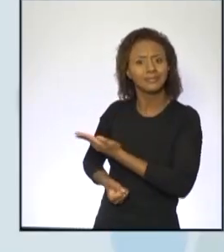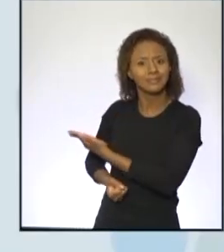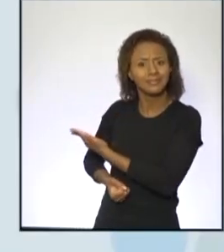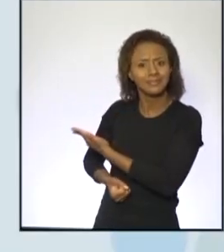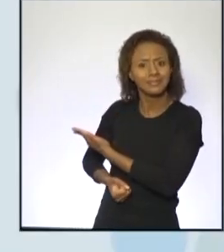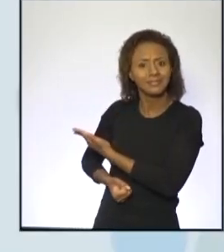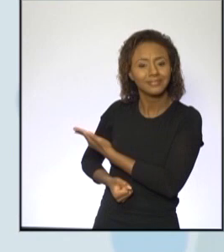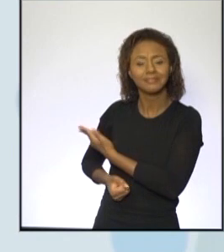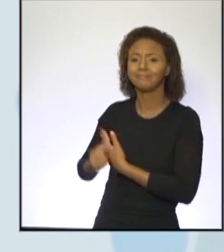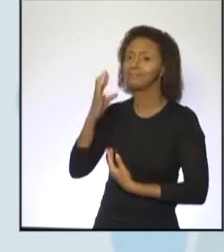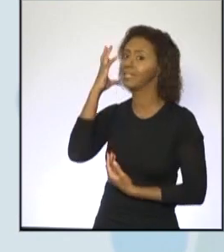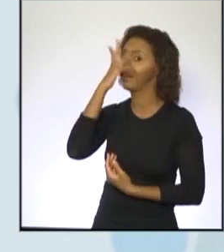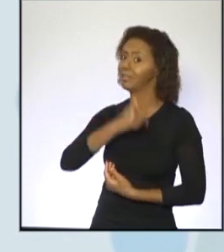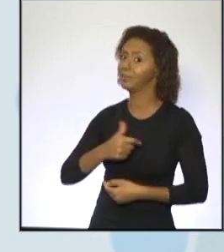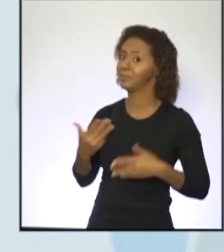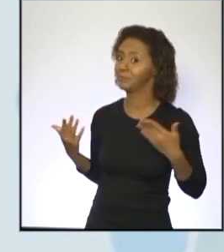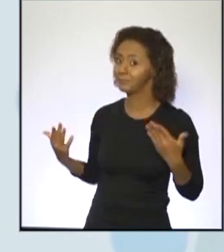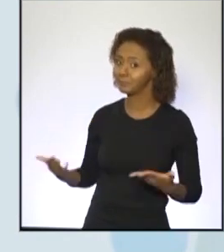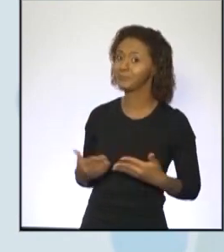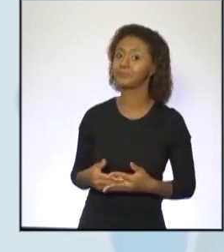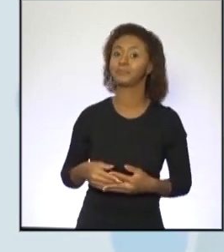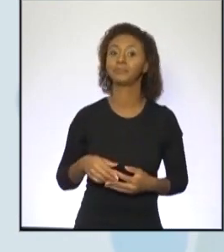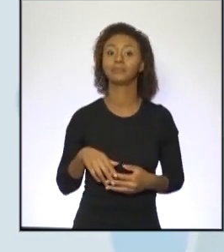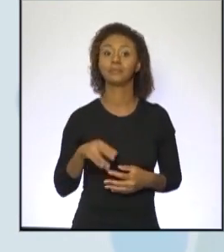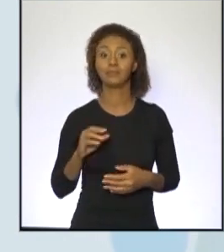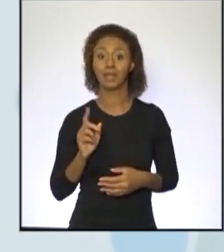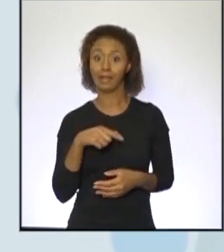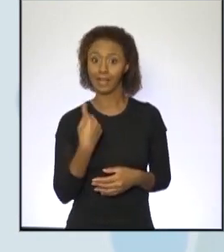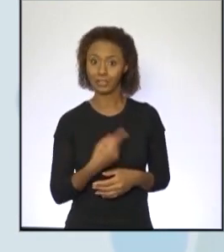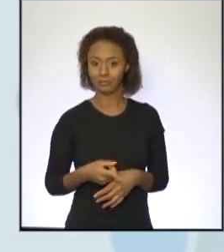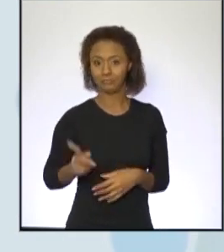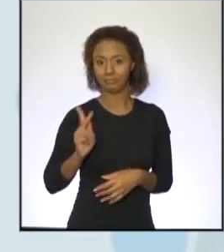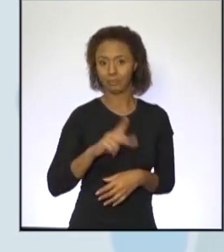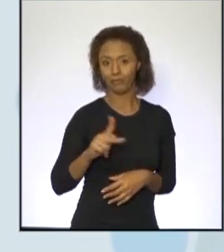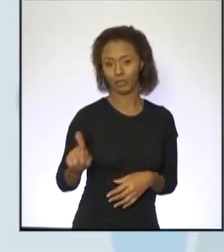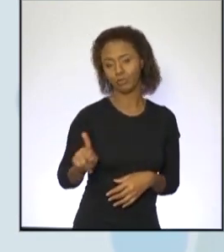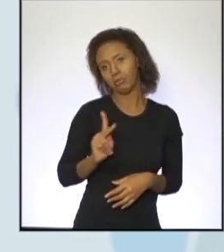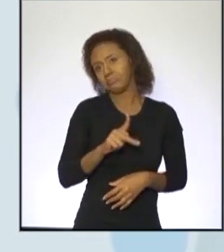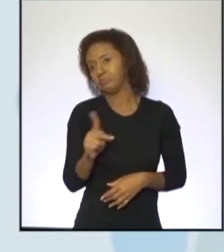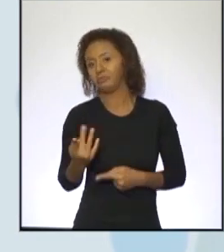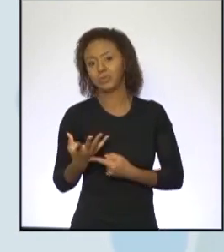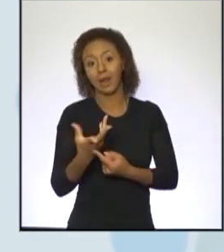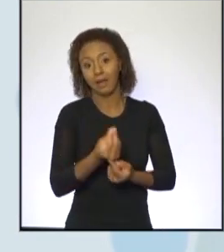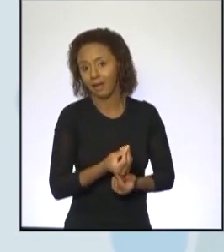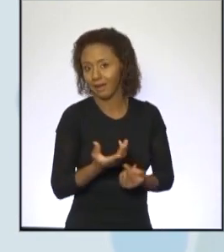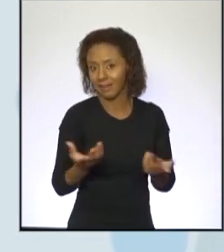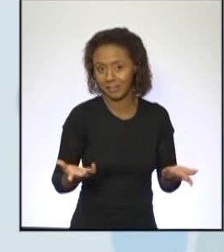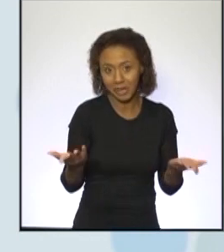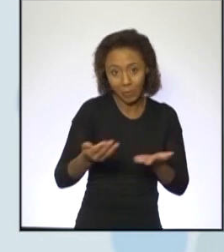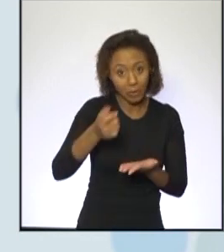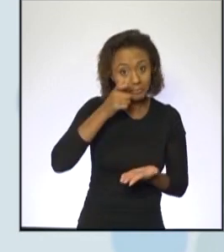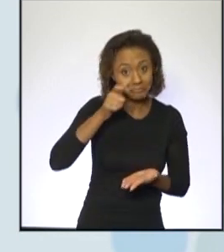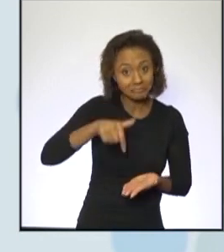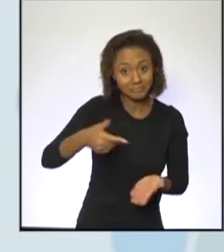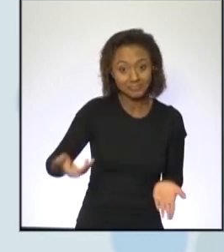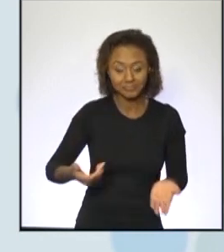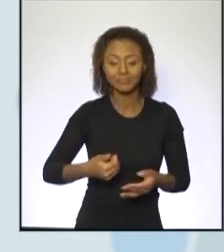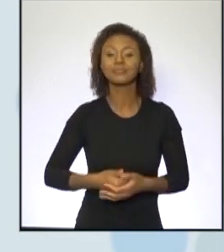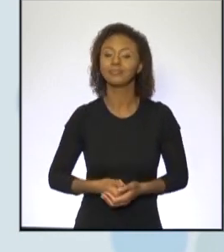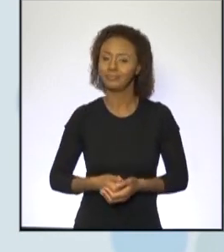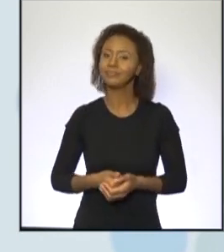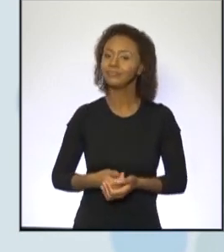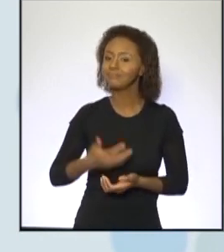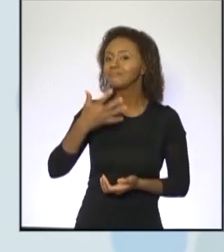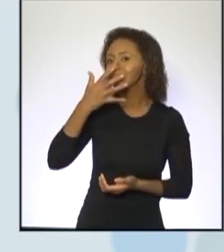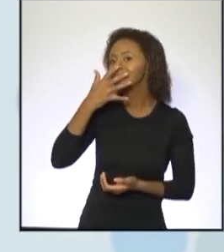esse trabalho, sabe? Está lindo. Para quem é professor de arte que pode estar nos vendo, com certeza vai admirar